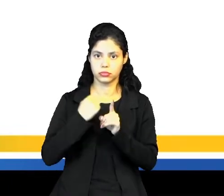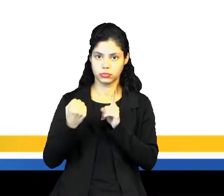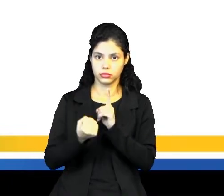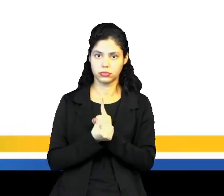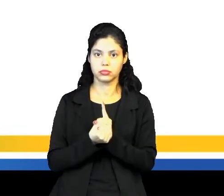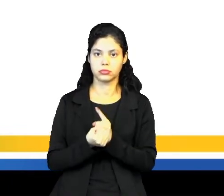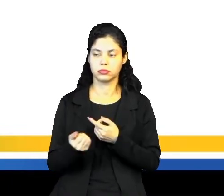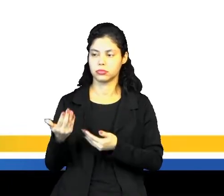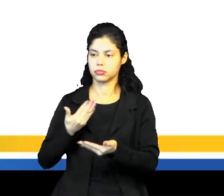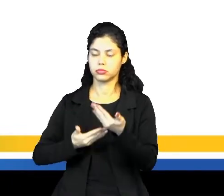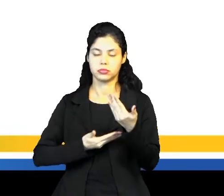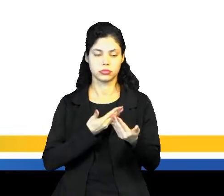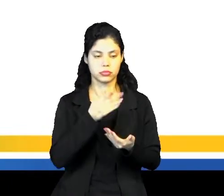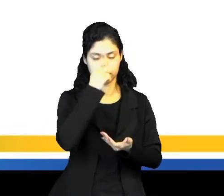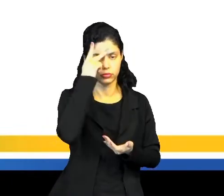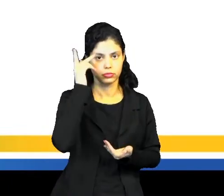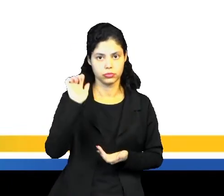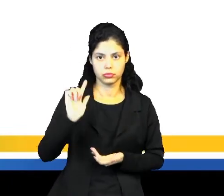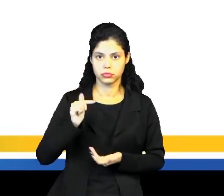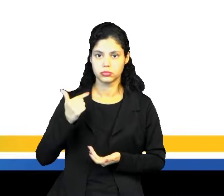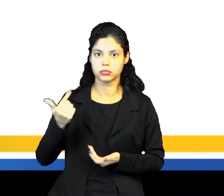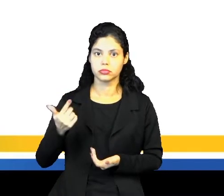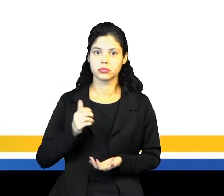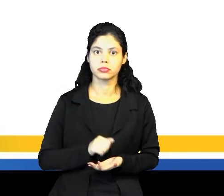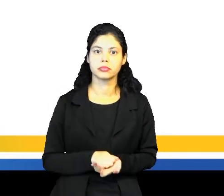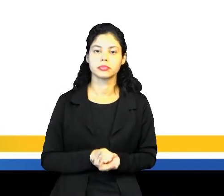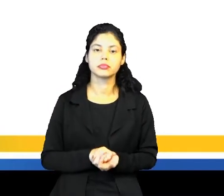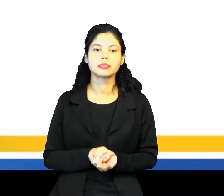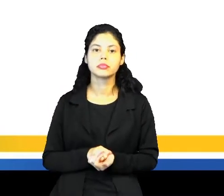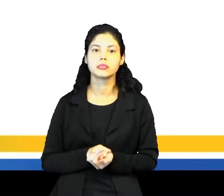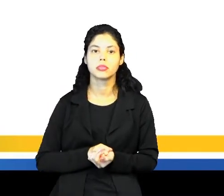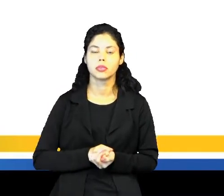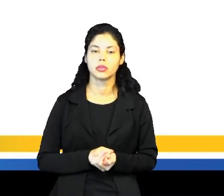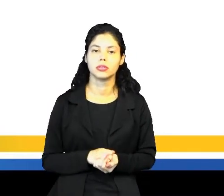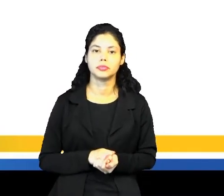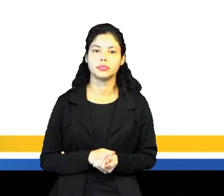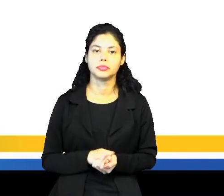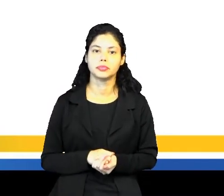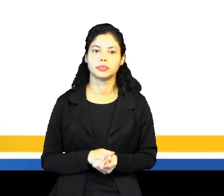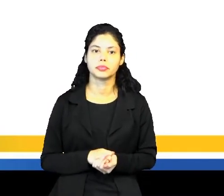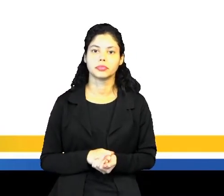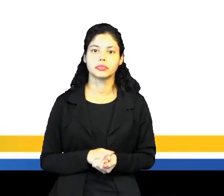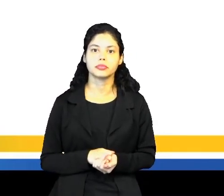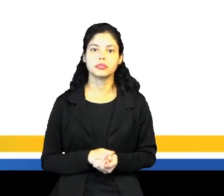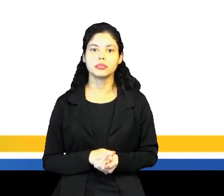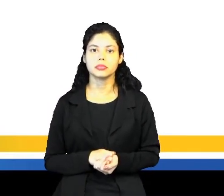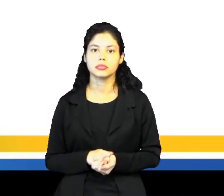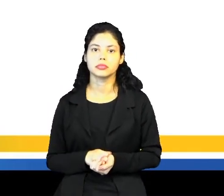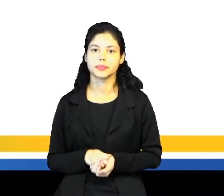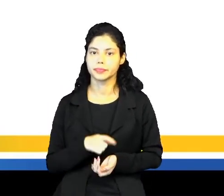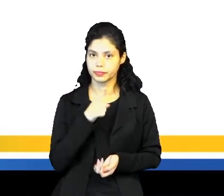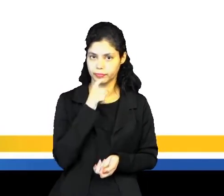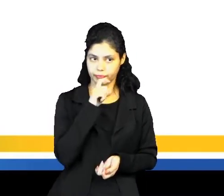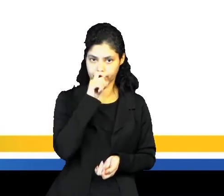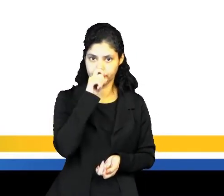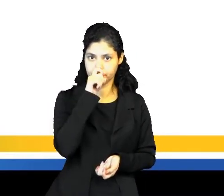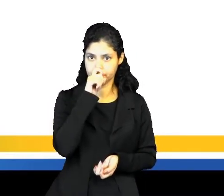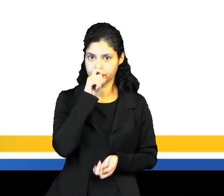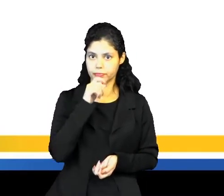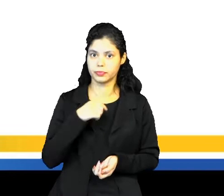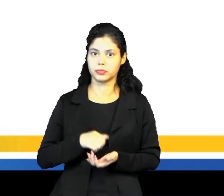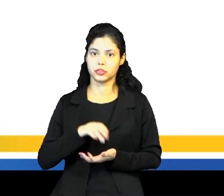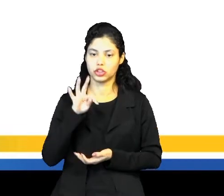sociais, nos convívios sociais, né? Nos salões, nos eventos, nas festas, ele é uma pessoa tímida.